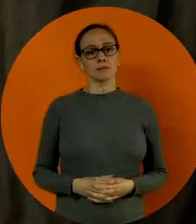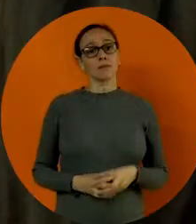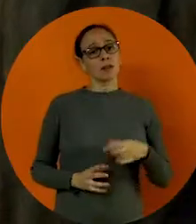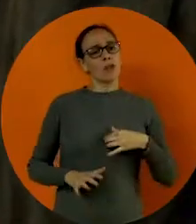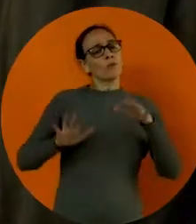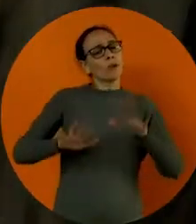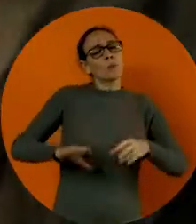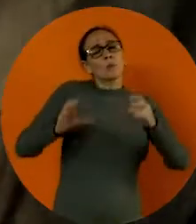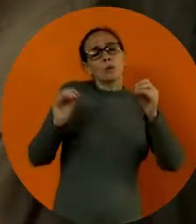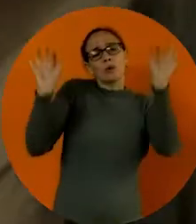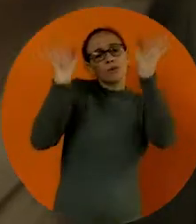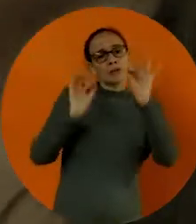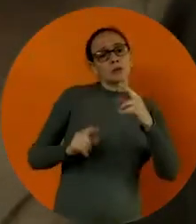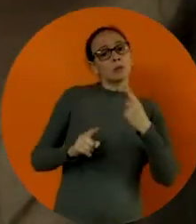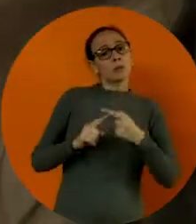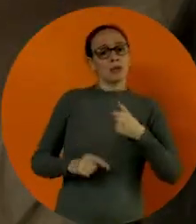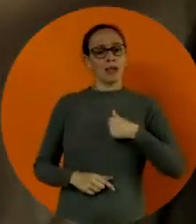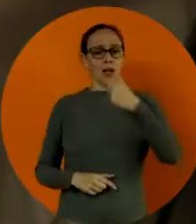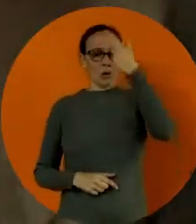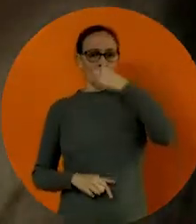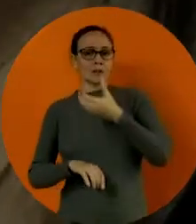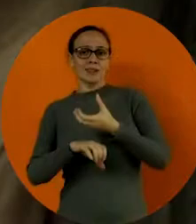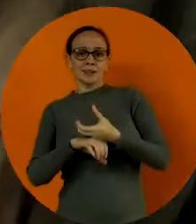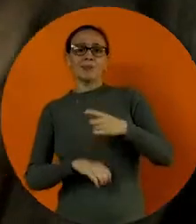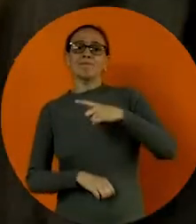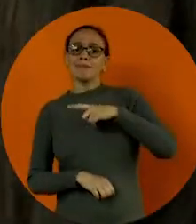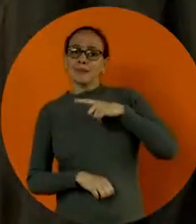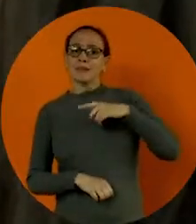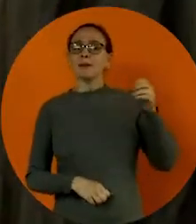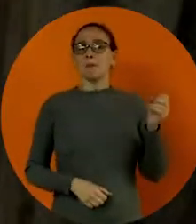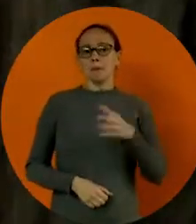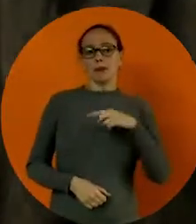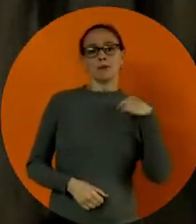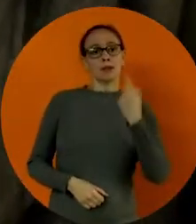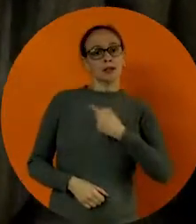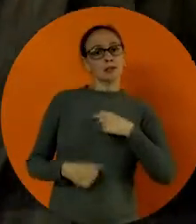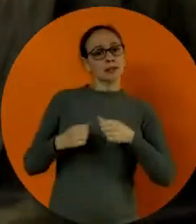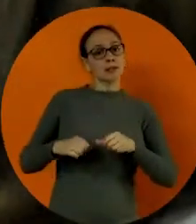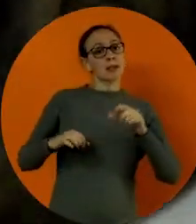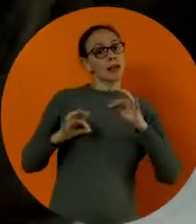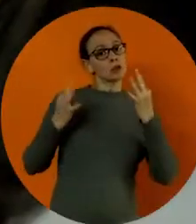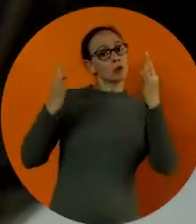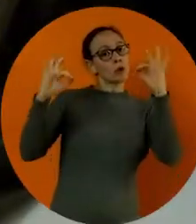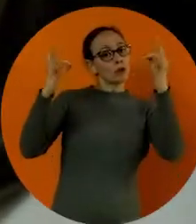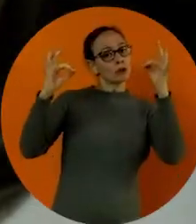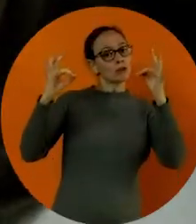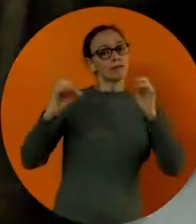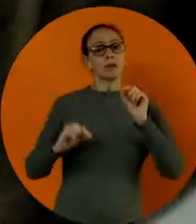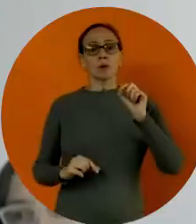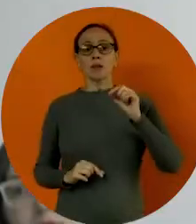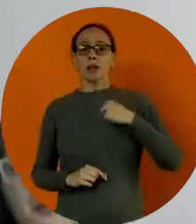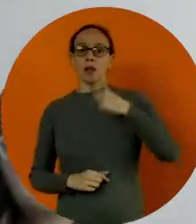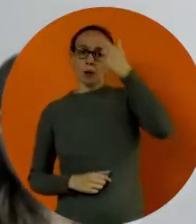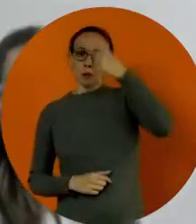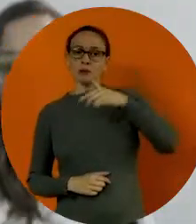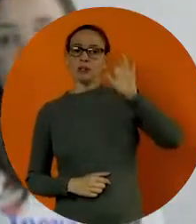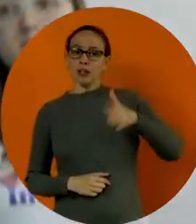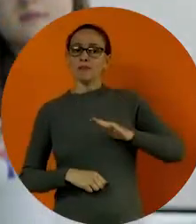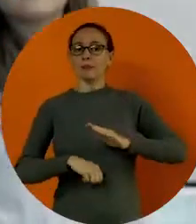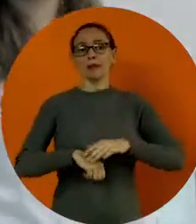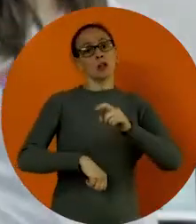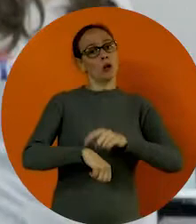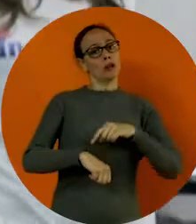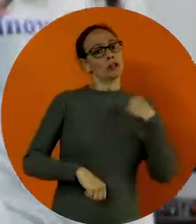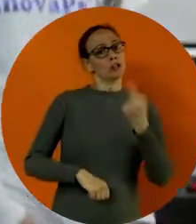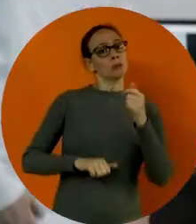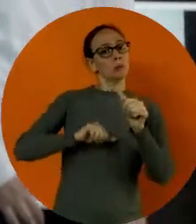Eu fiquei muito feliz, porque eu acho que a Urcamp tem que se atualizar, a gente está numa era tecnológica, então acho que já estava mais